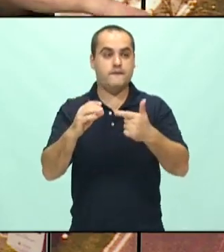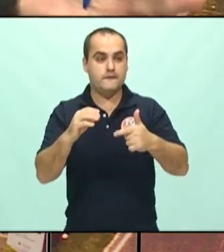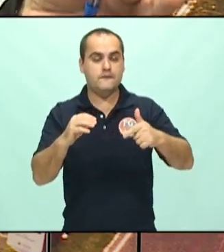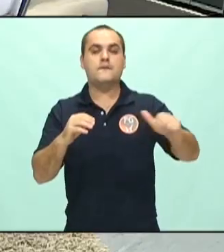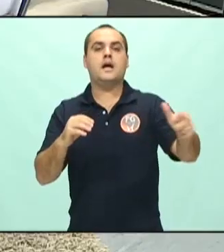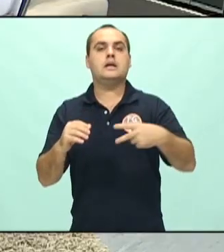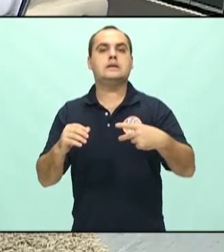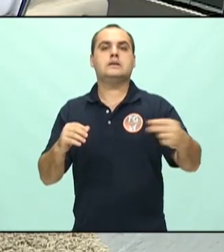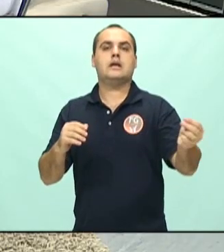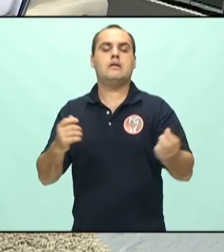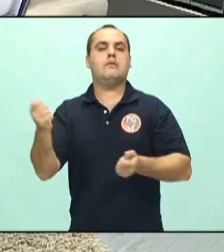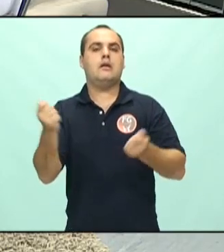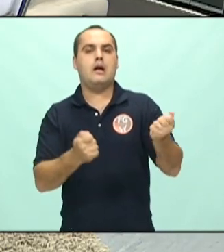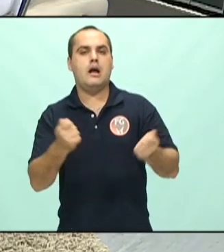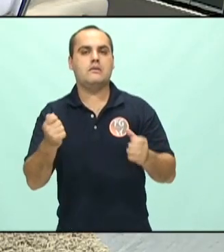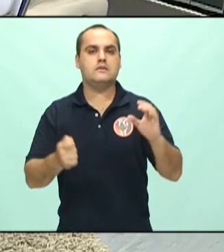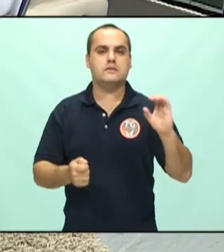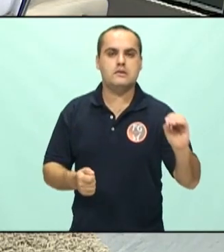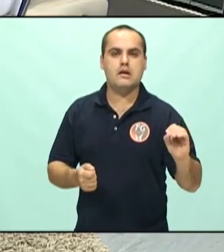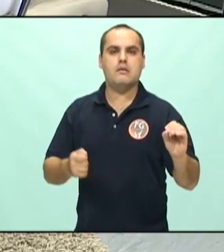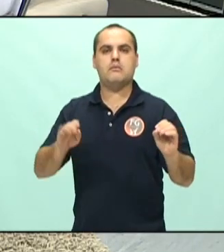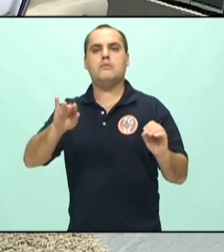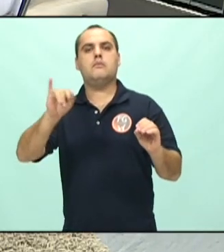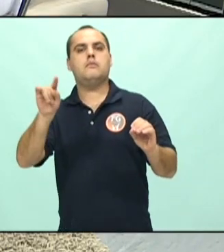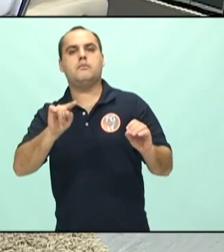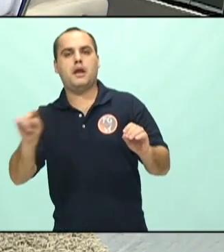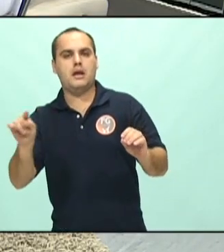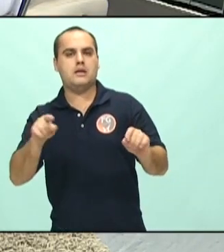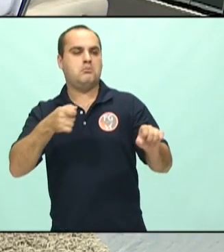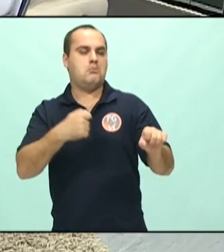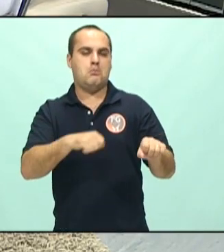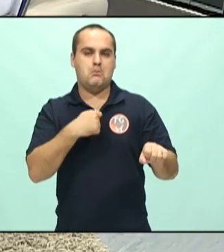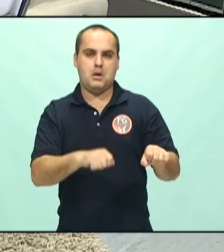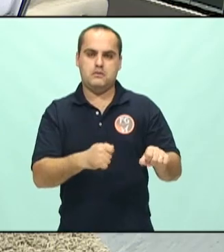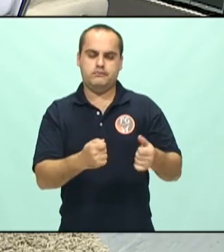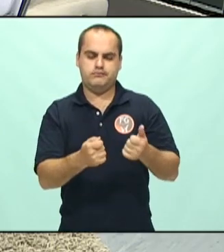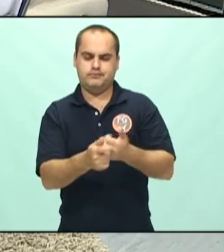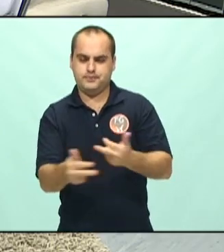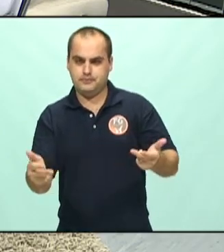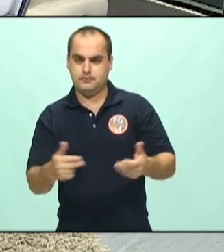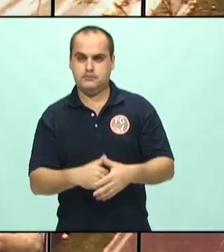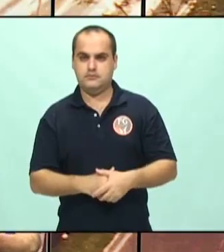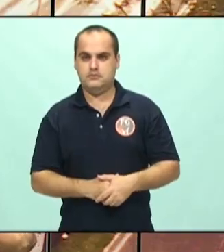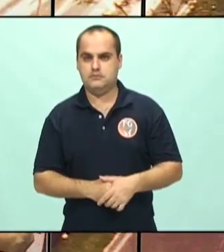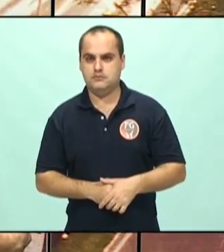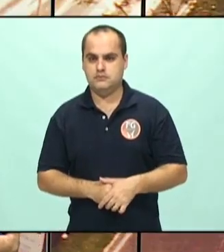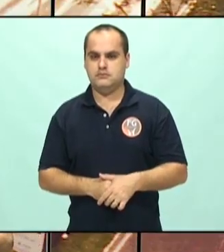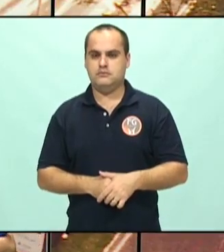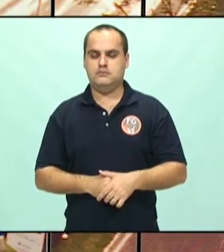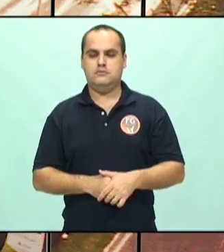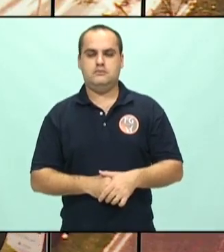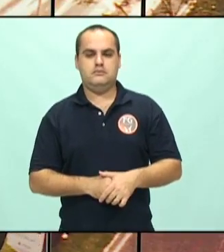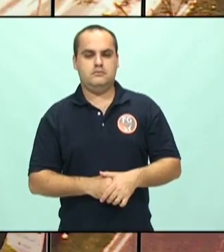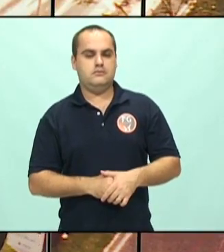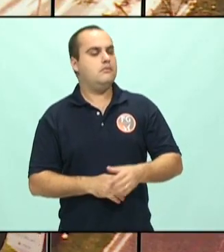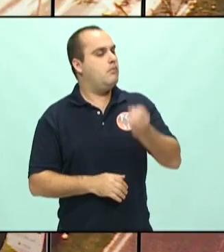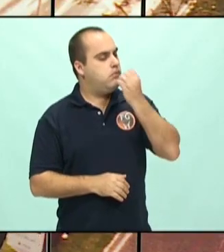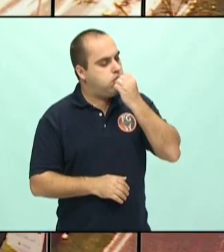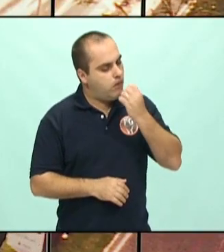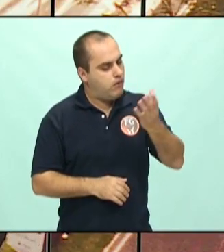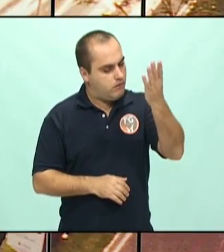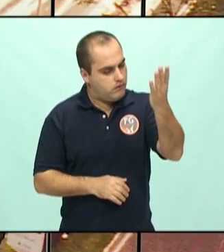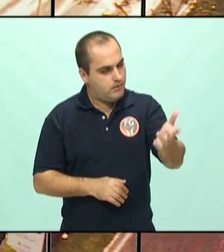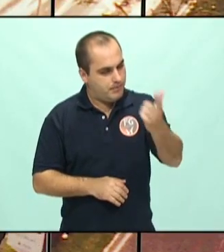zero sai com abby sair com a moto saiu enfim mas que bom que o senhor pensa assim é é óbvio é claro que a gente